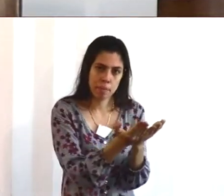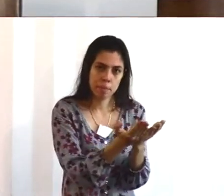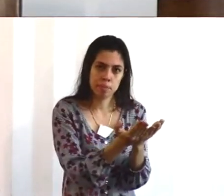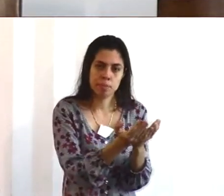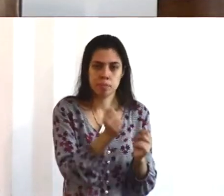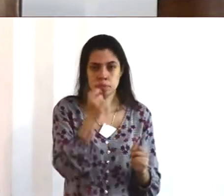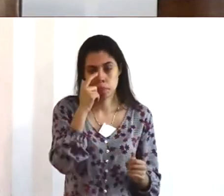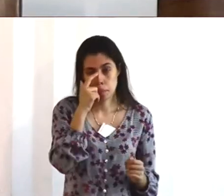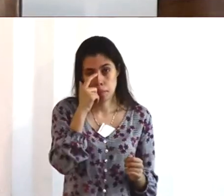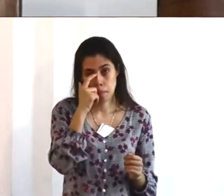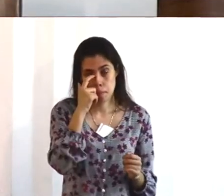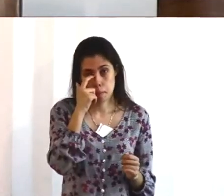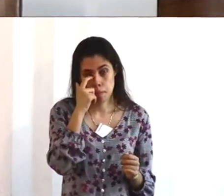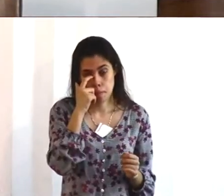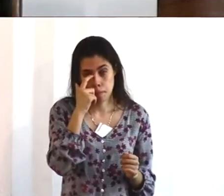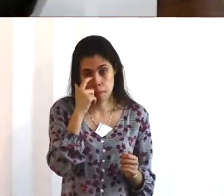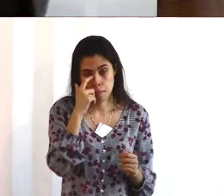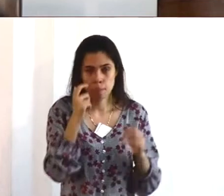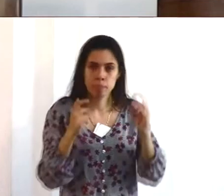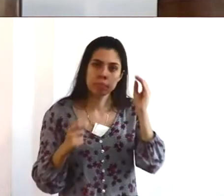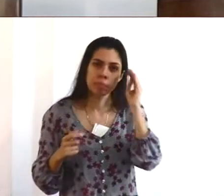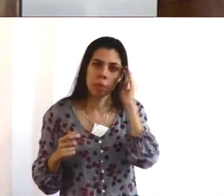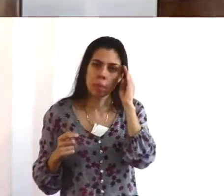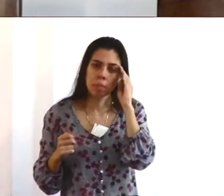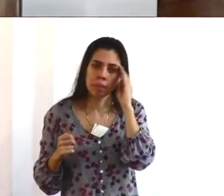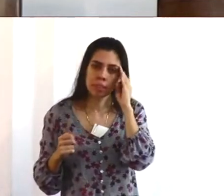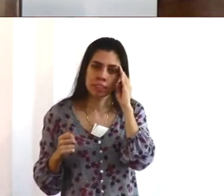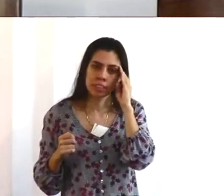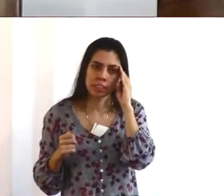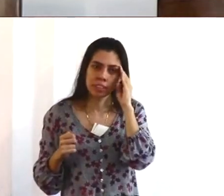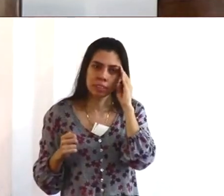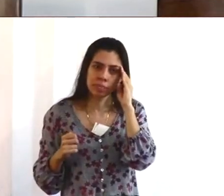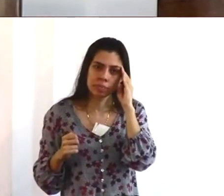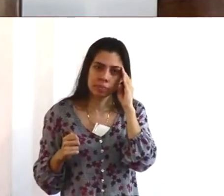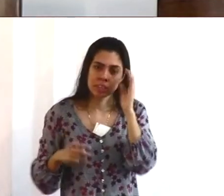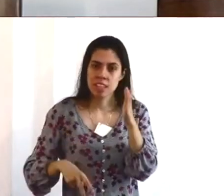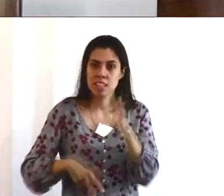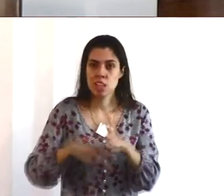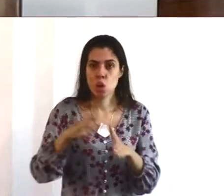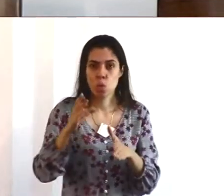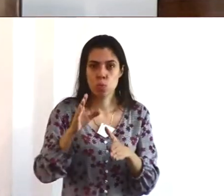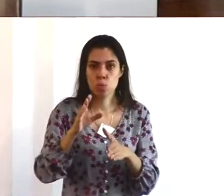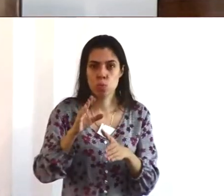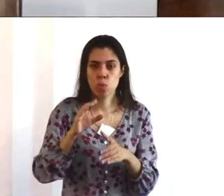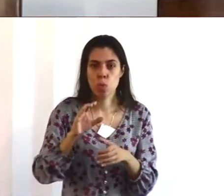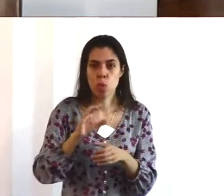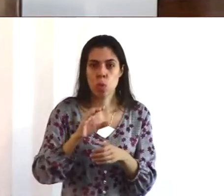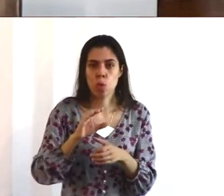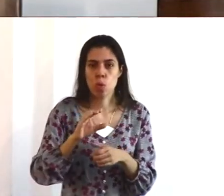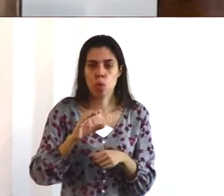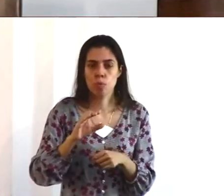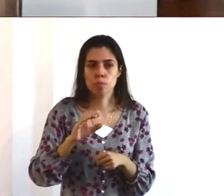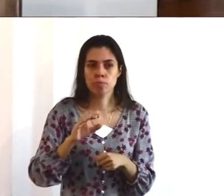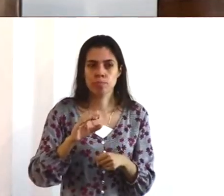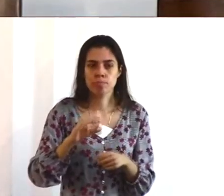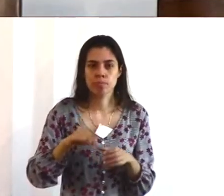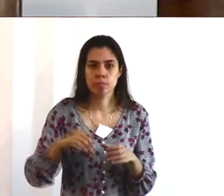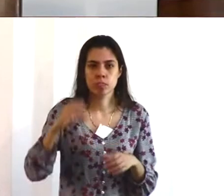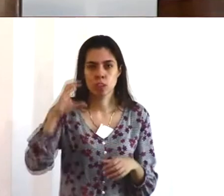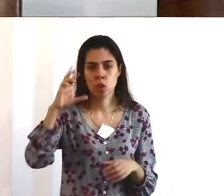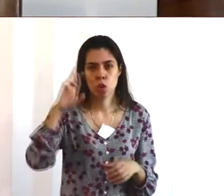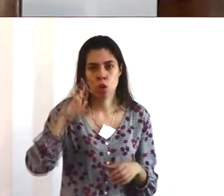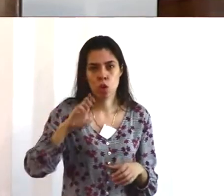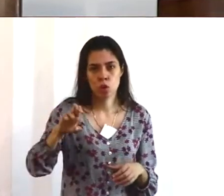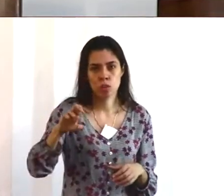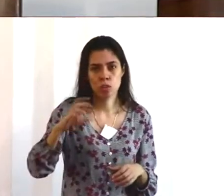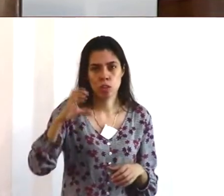histórico acontece lá em 2 Crônicas 20, com o rei Josafá, quando os amonitas